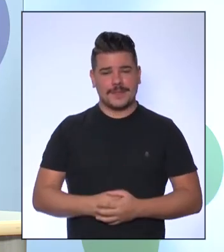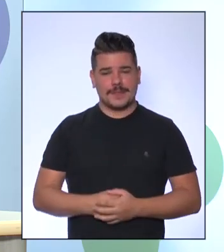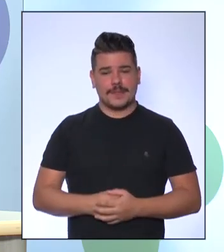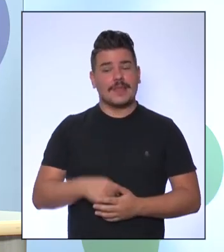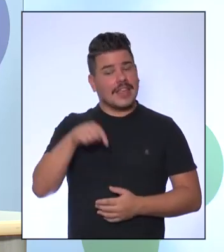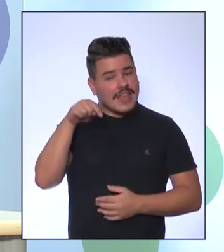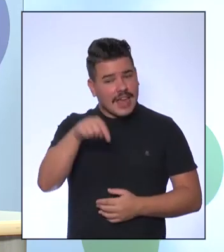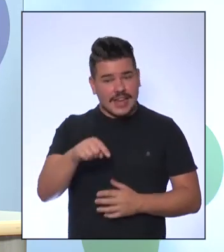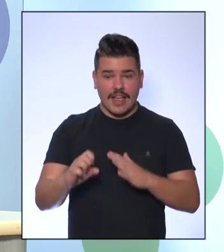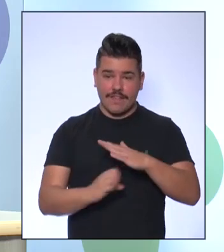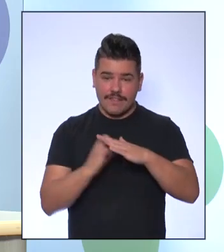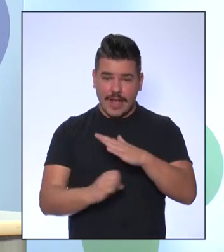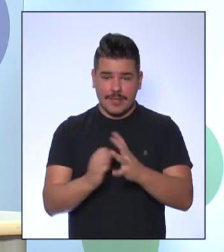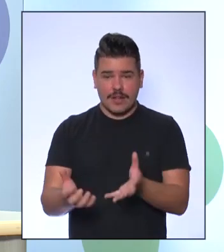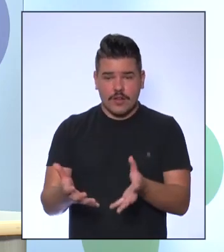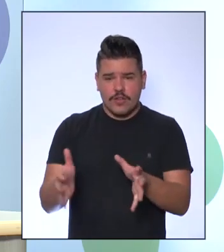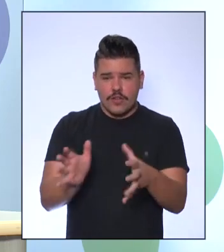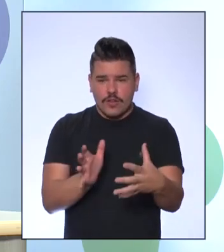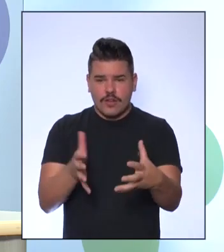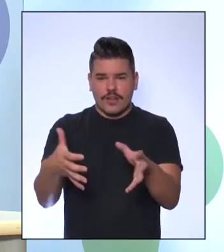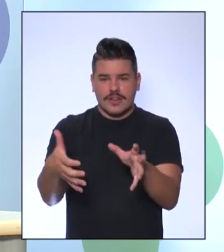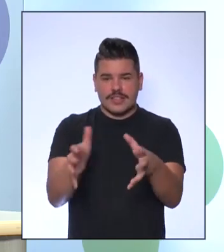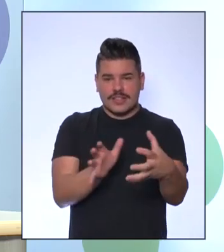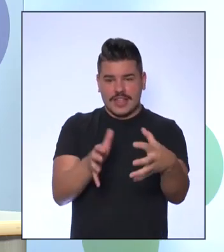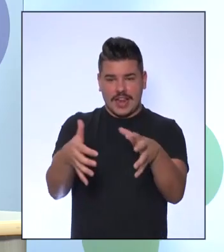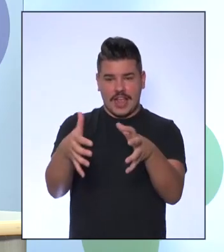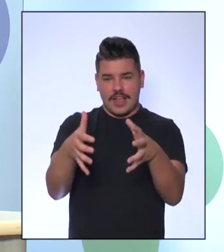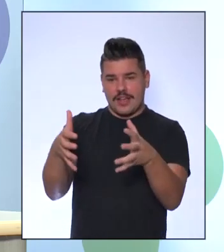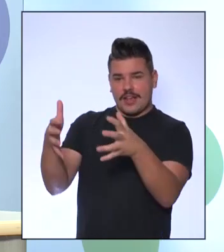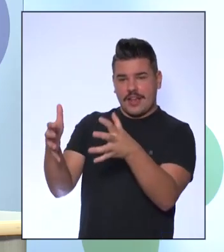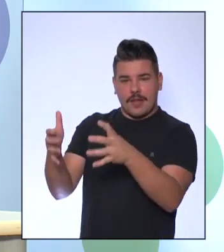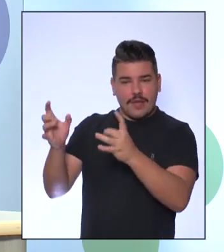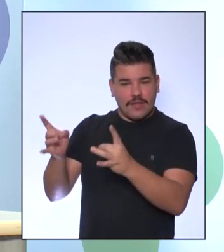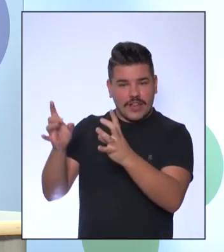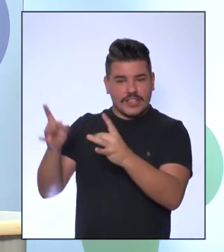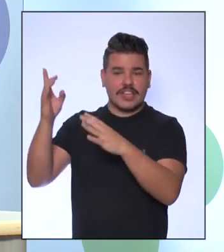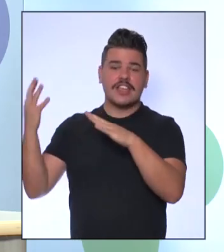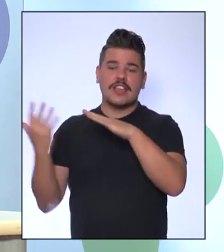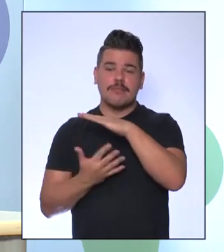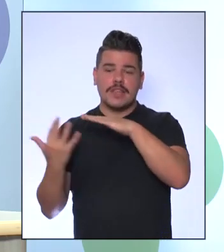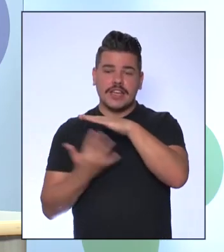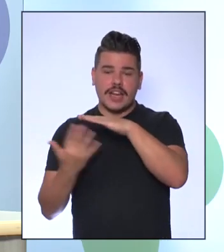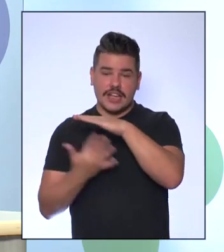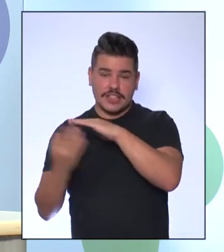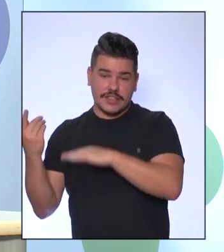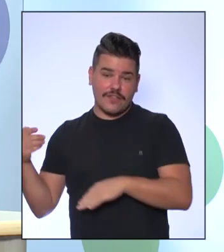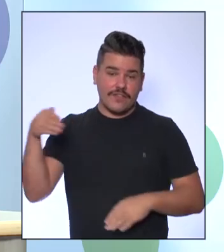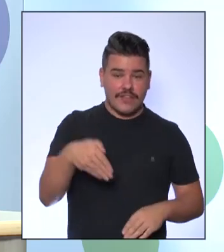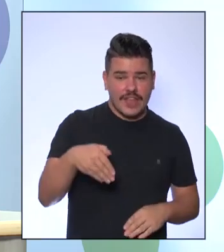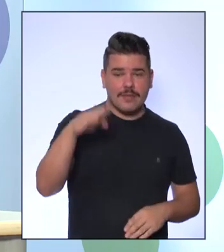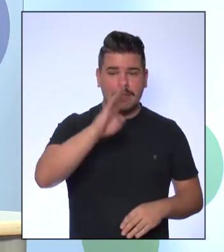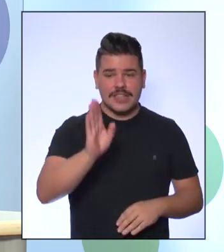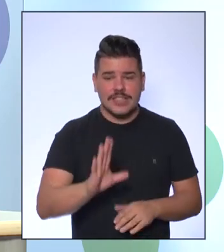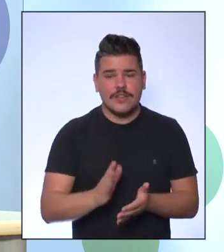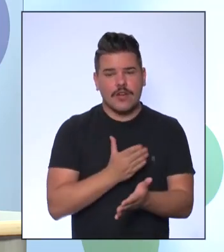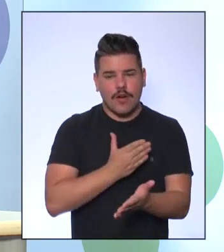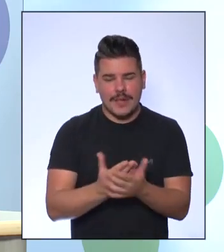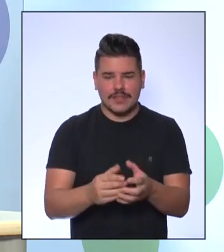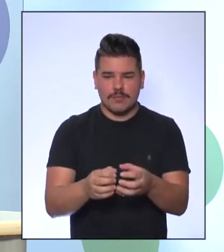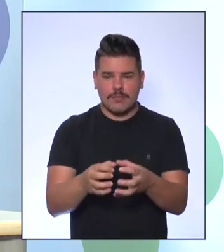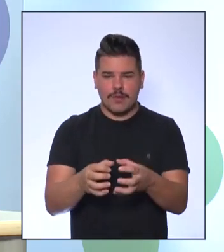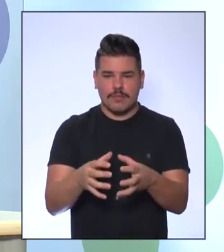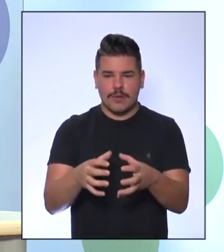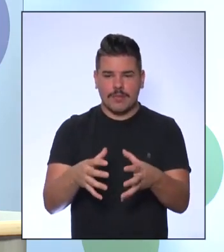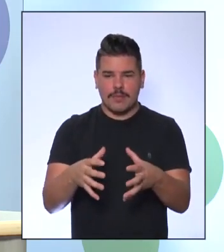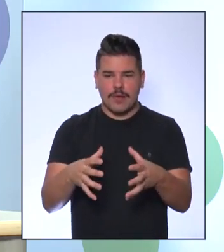a fábrica de cerâmica, também os imigrantes começam a chegar e começam a formar a